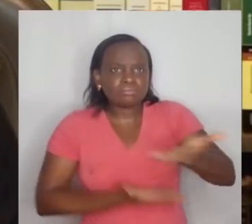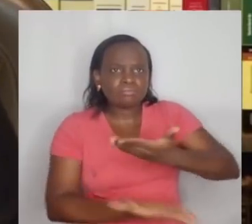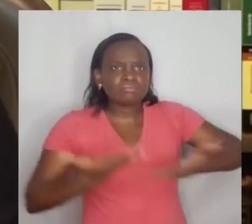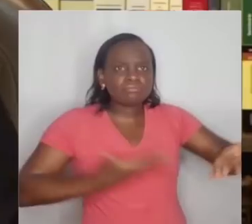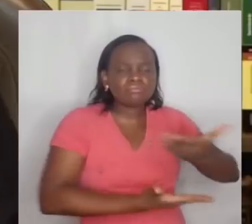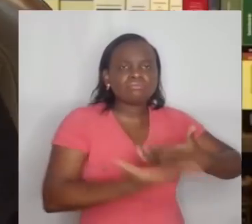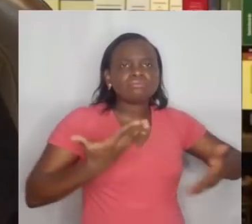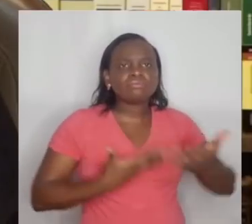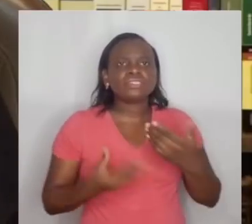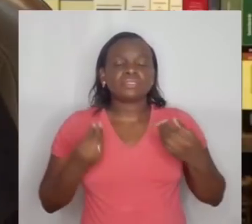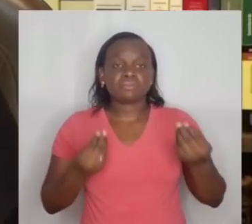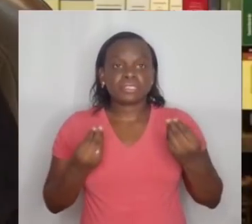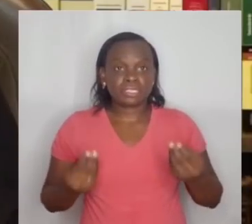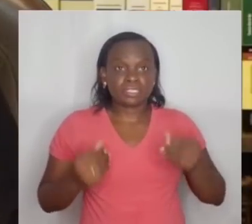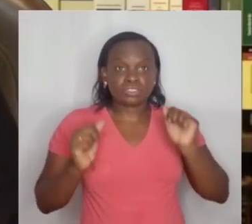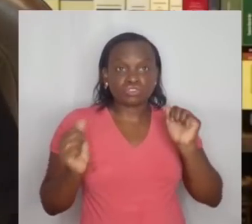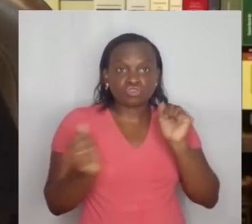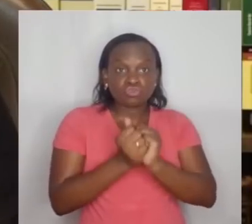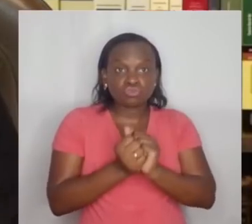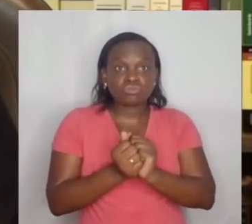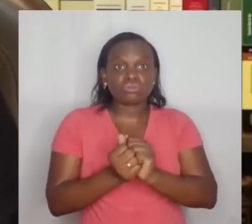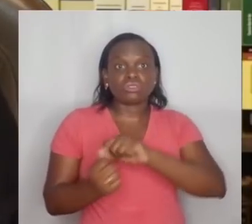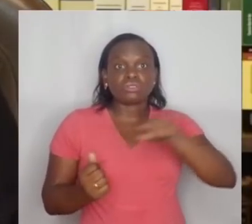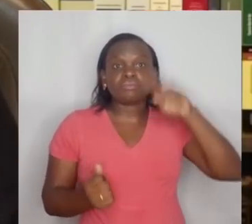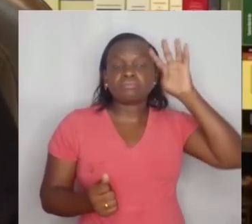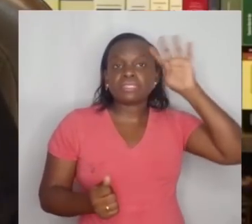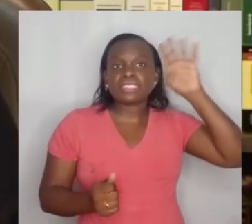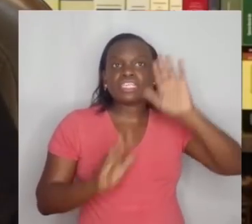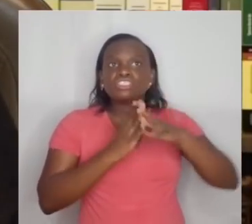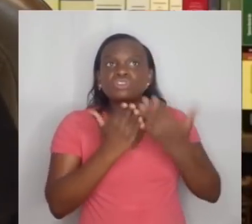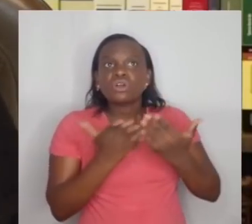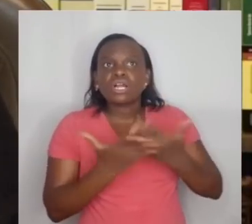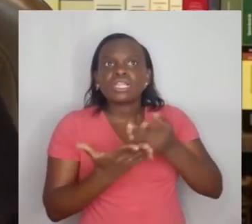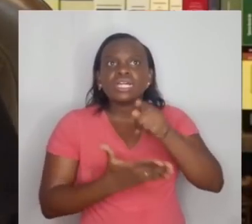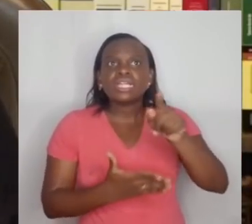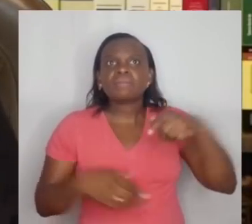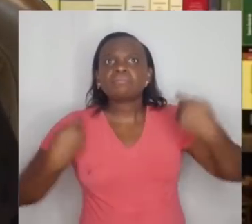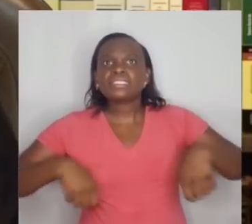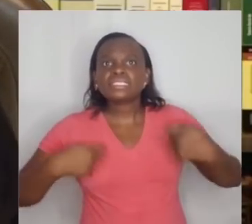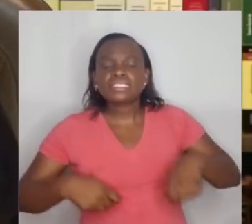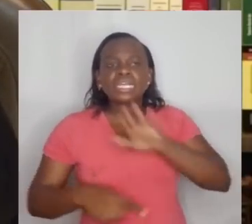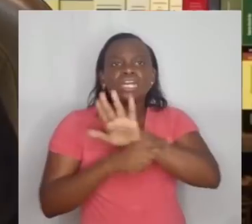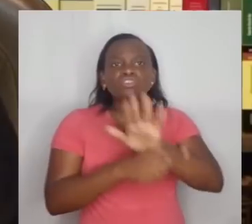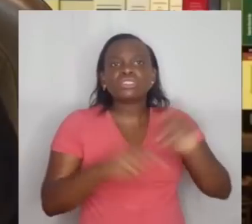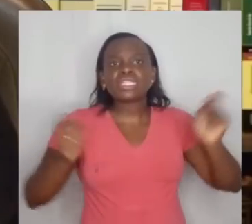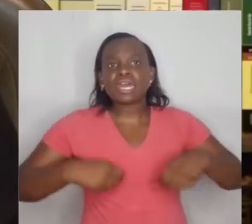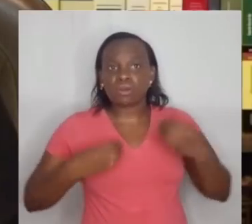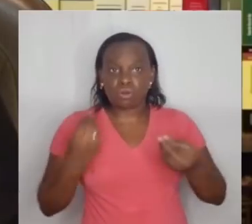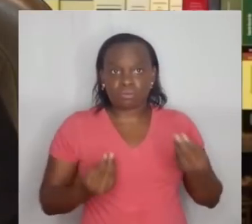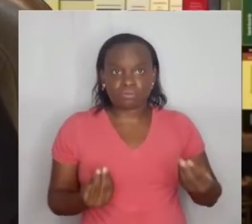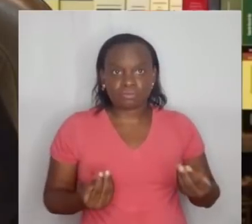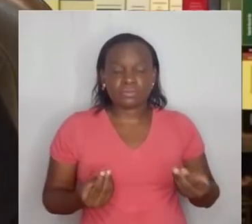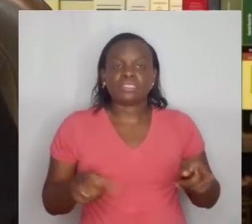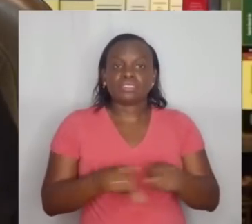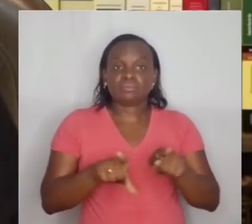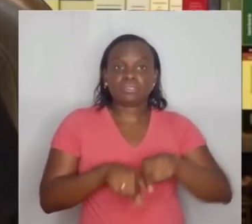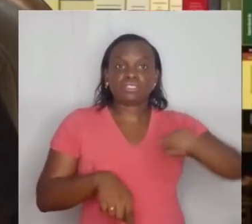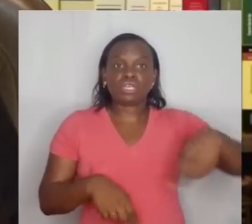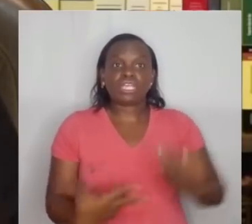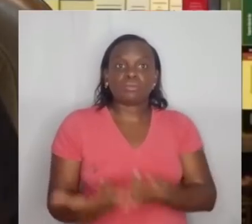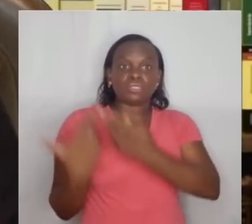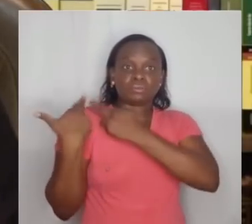intersetoriais e interseccionais para que juntos possamos pensar na escola possível e necessária para esse momento.